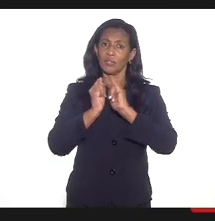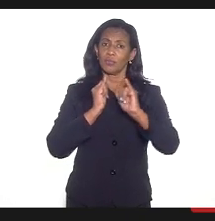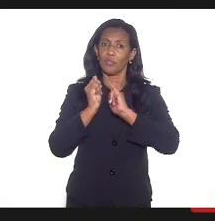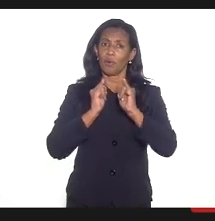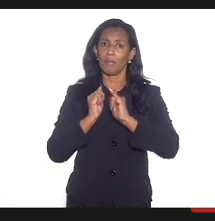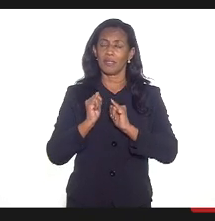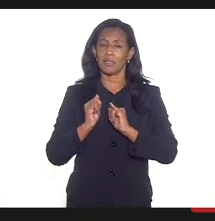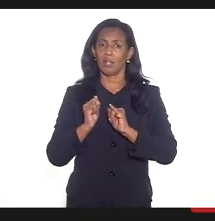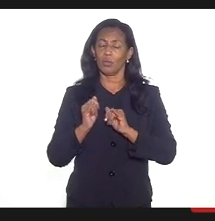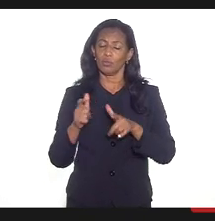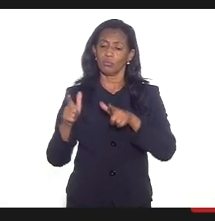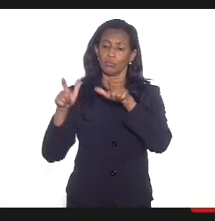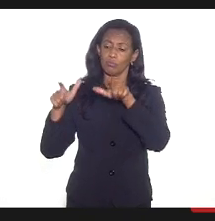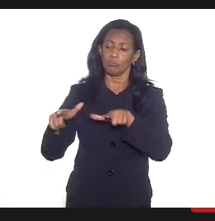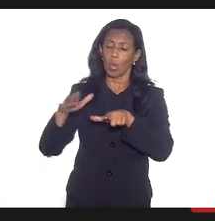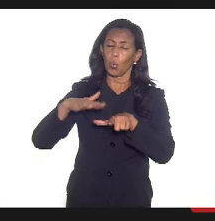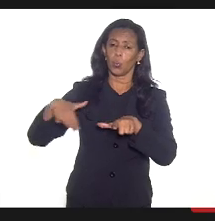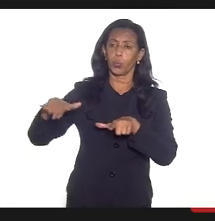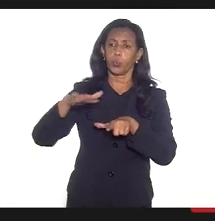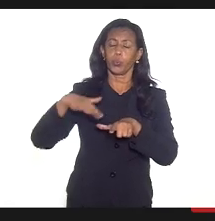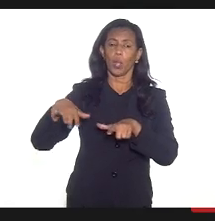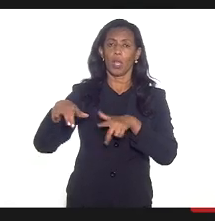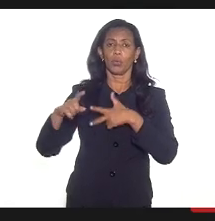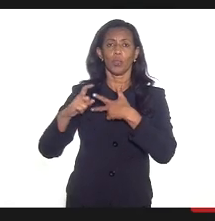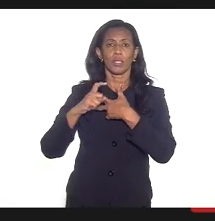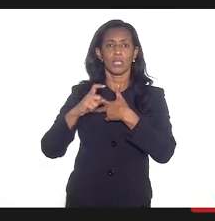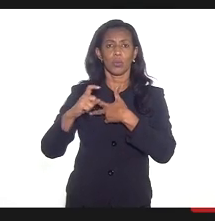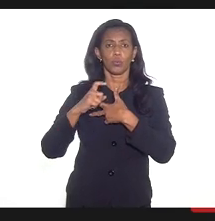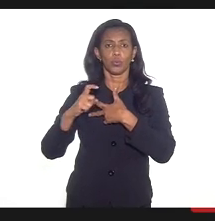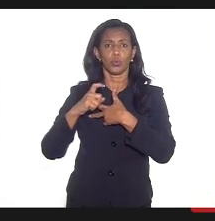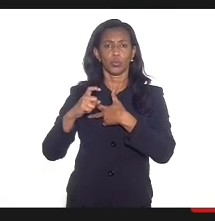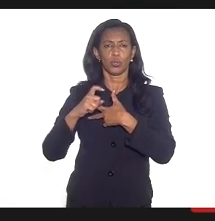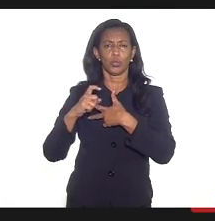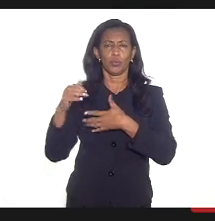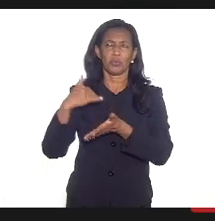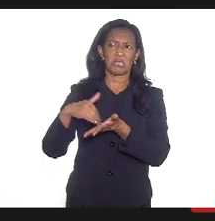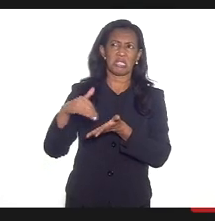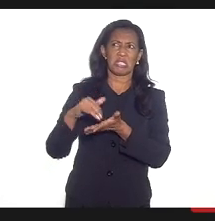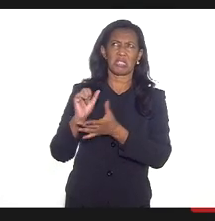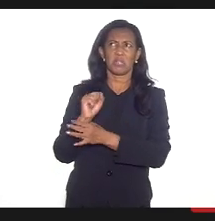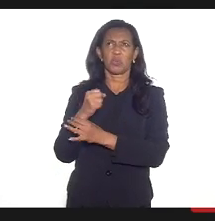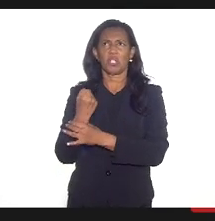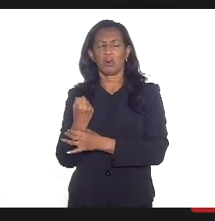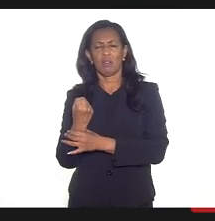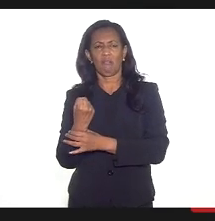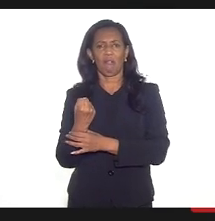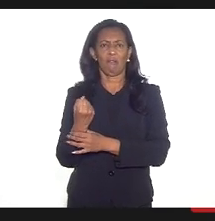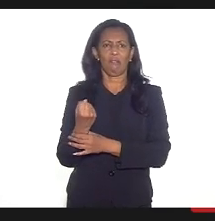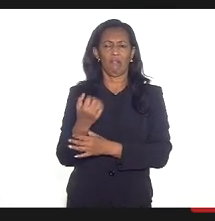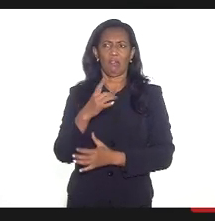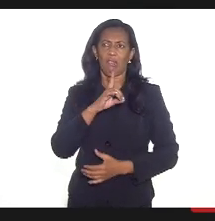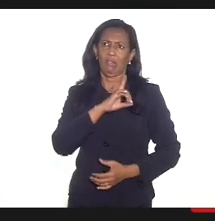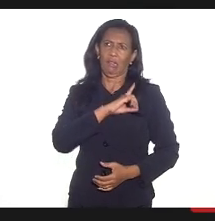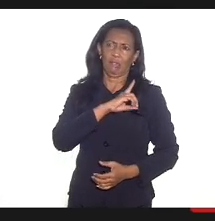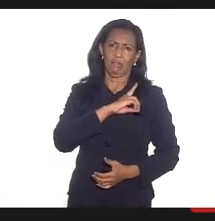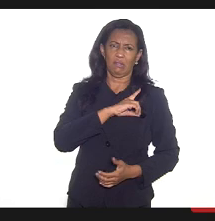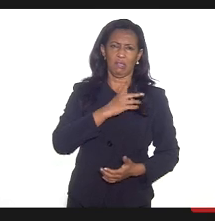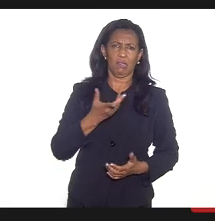nos espaços do executivo, Secretaria de Segurança, nas